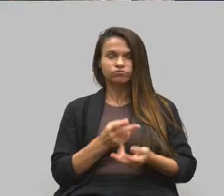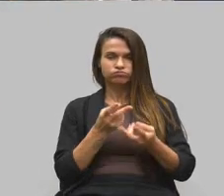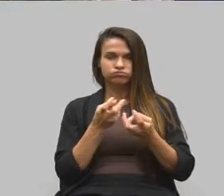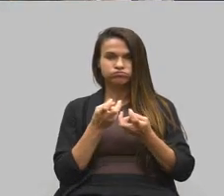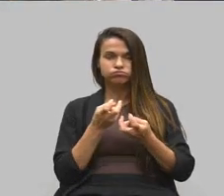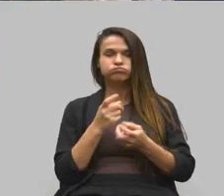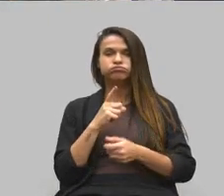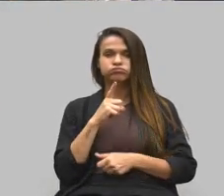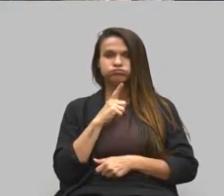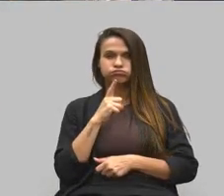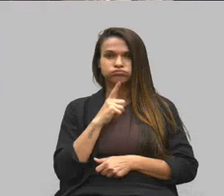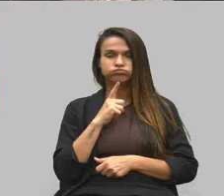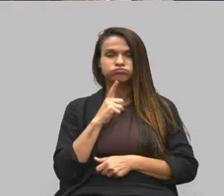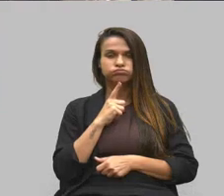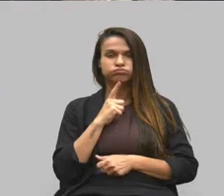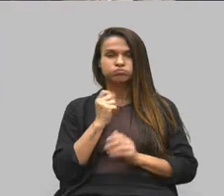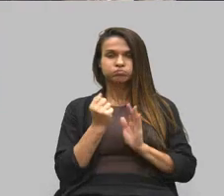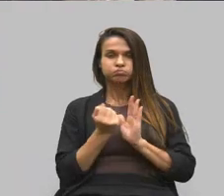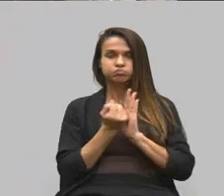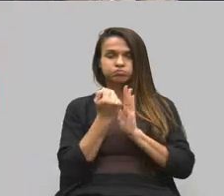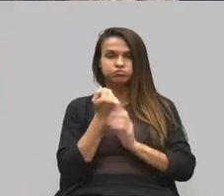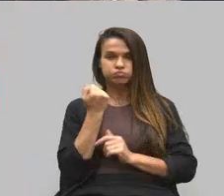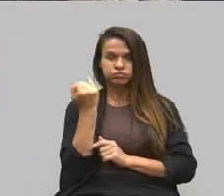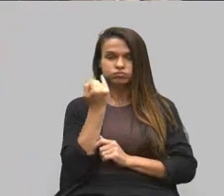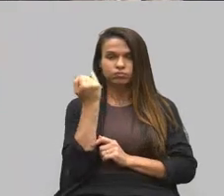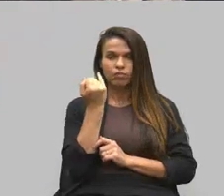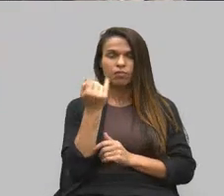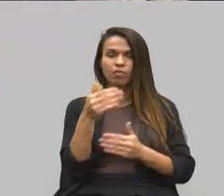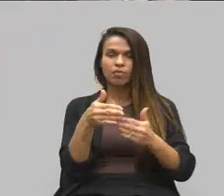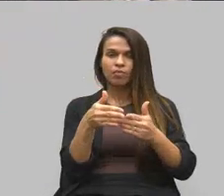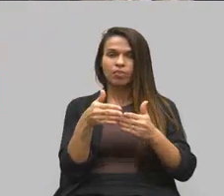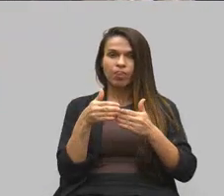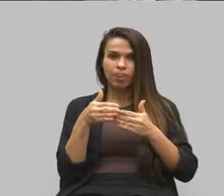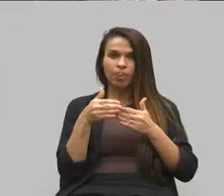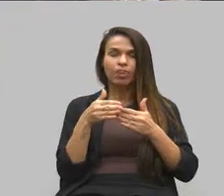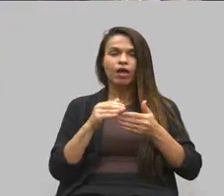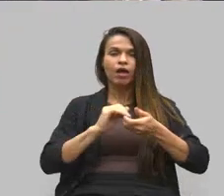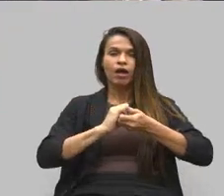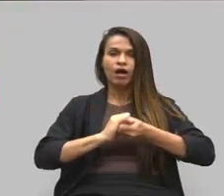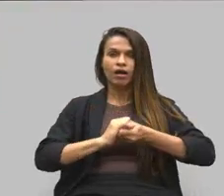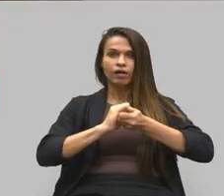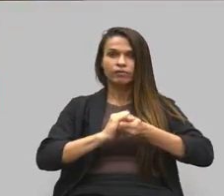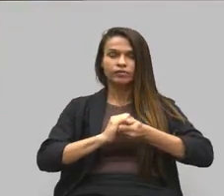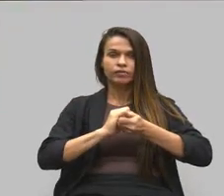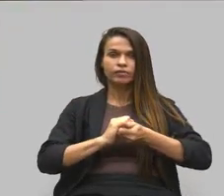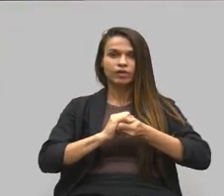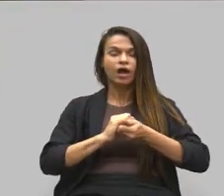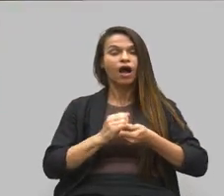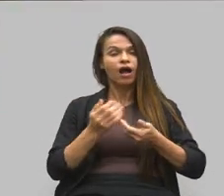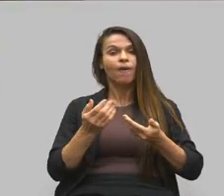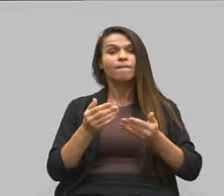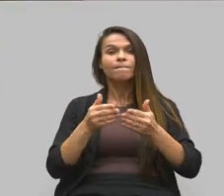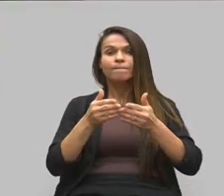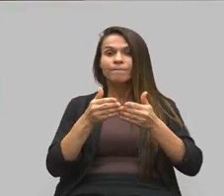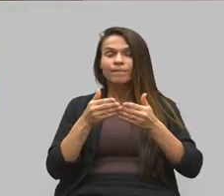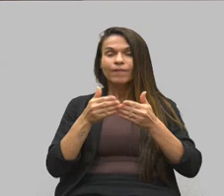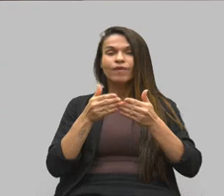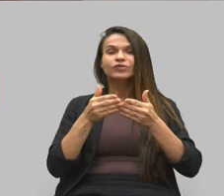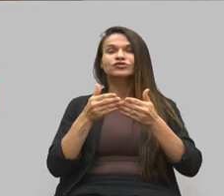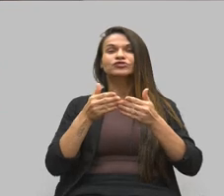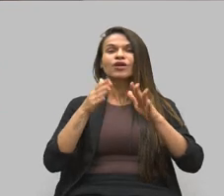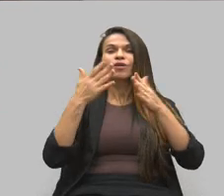significativa e peço licença e autorização para cumprimentar E aí eu vou pedir uma salva de palmas de